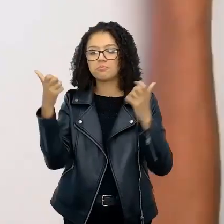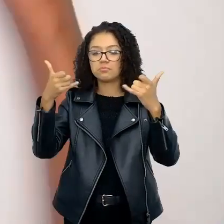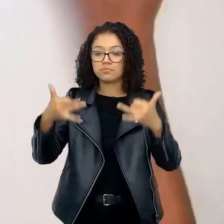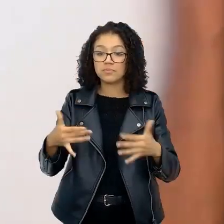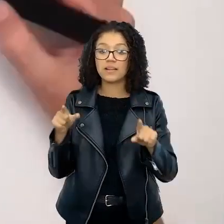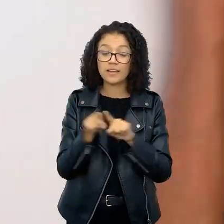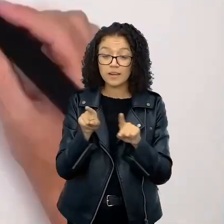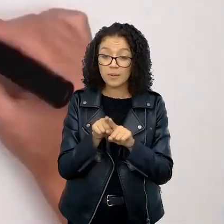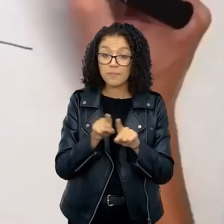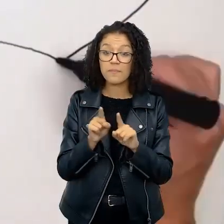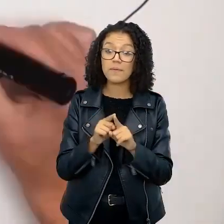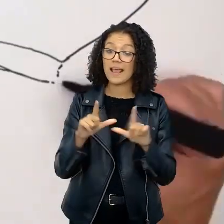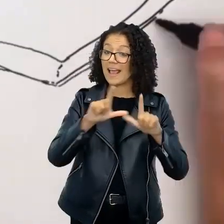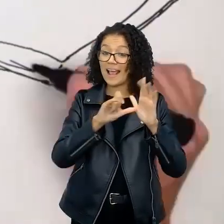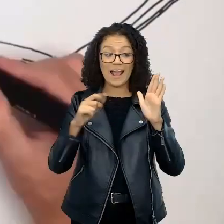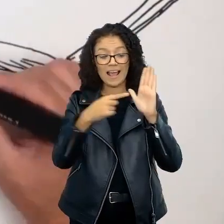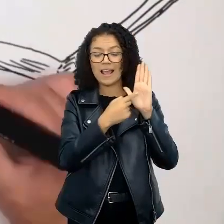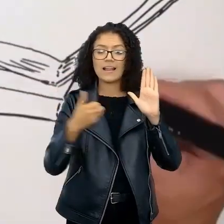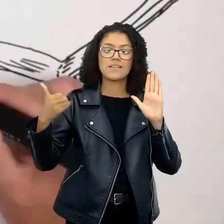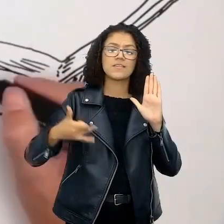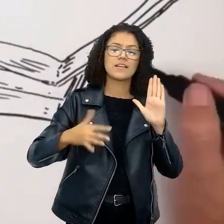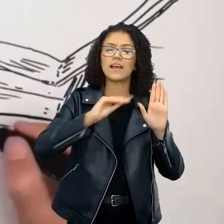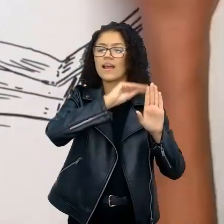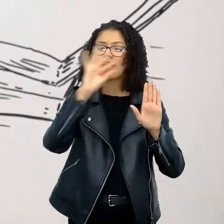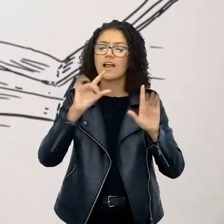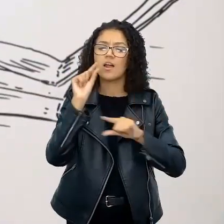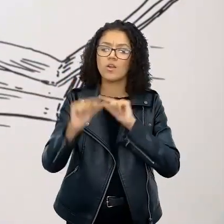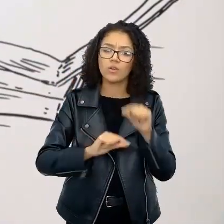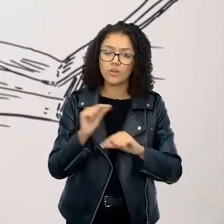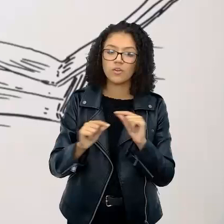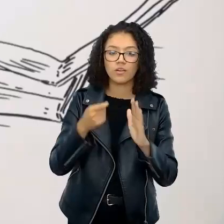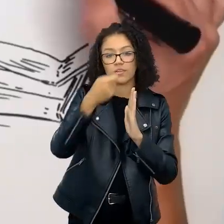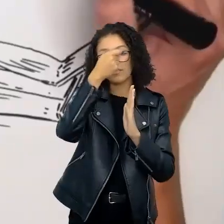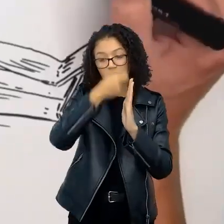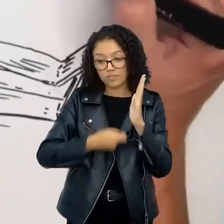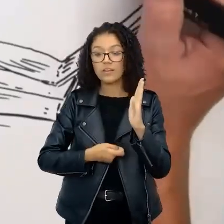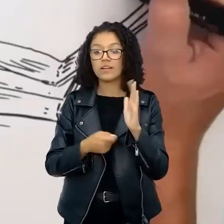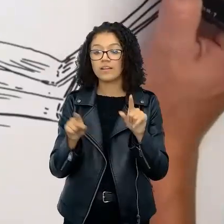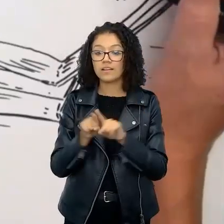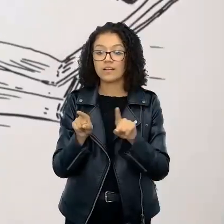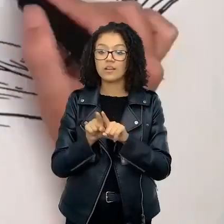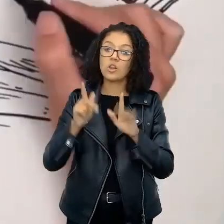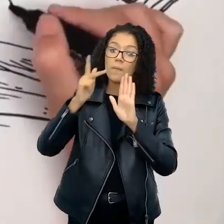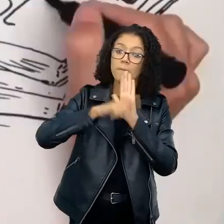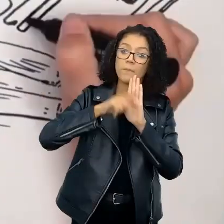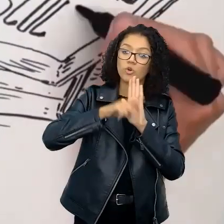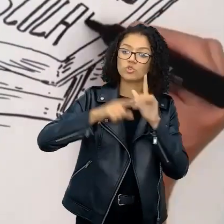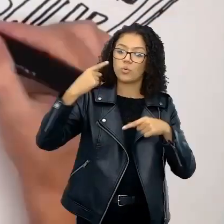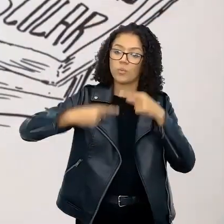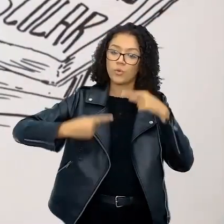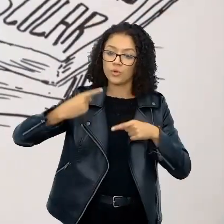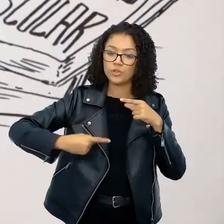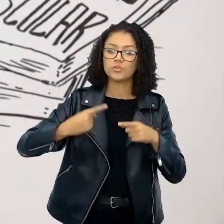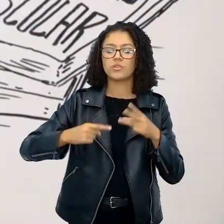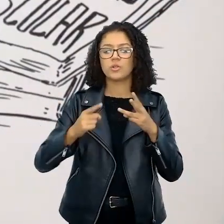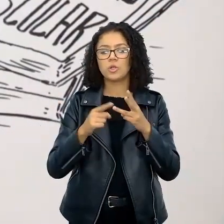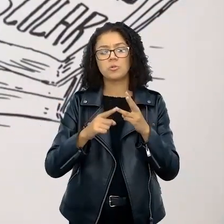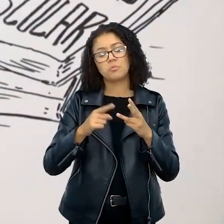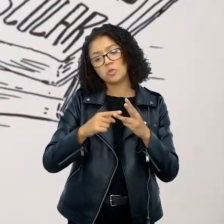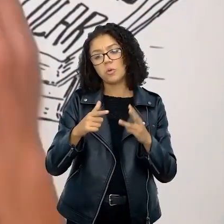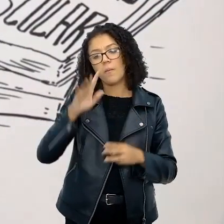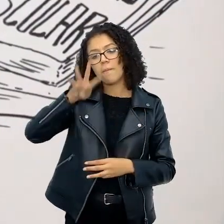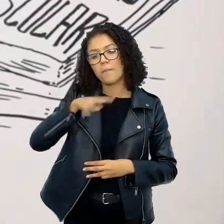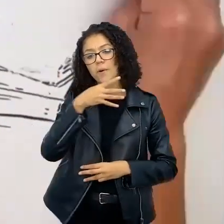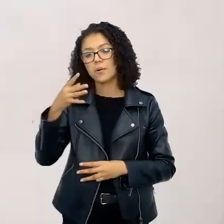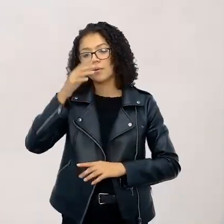Além, é claro, de contemplar estas questões em documentos importantes como o regimento escolar, projeto político-pedagógico, plano de trabalho docente